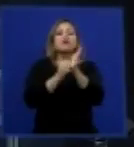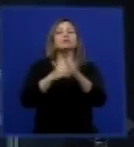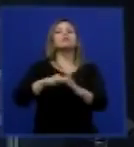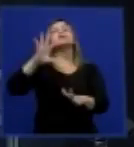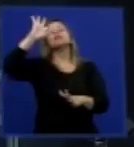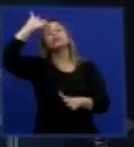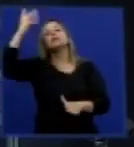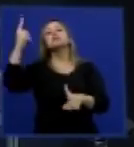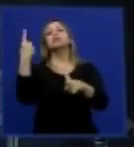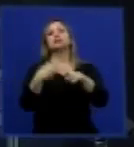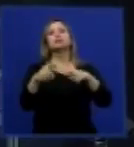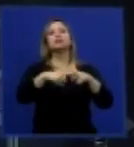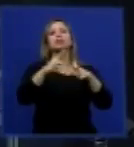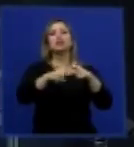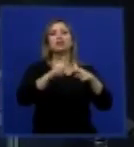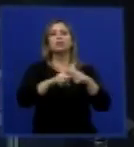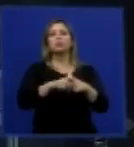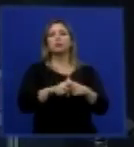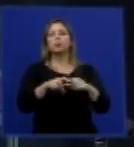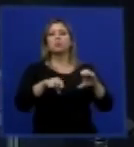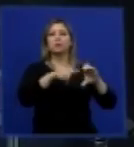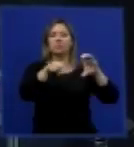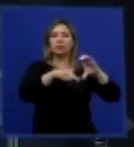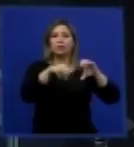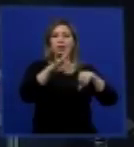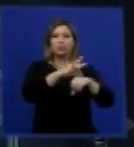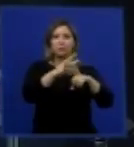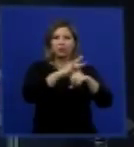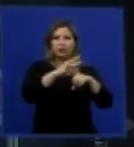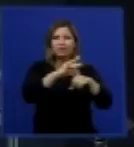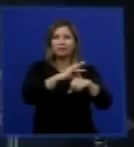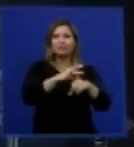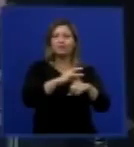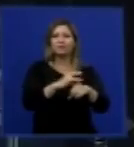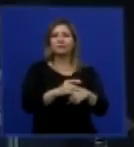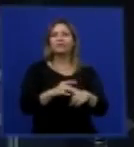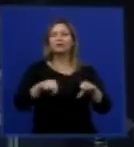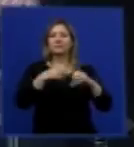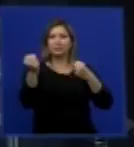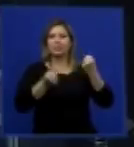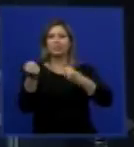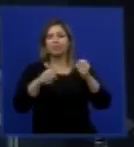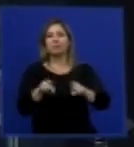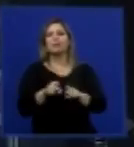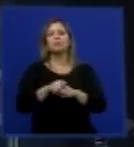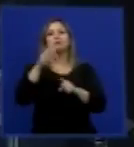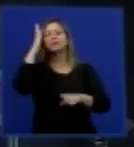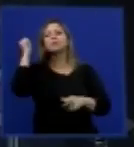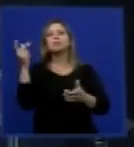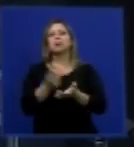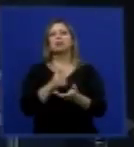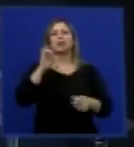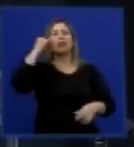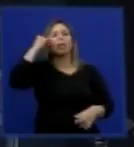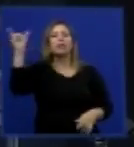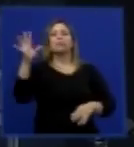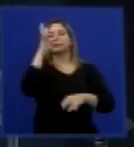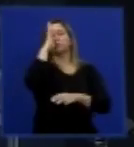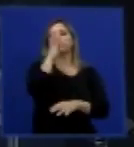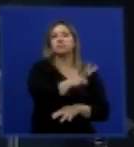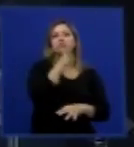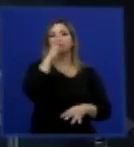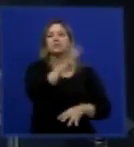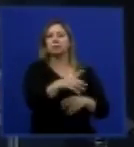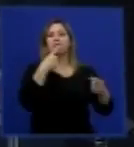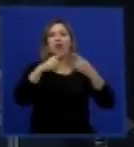encontrar uma solução definitiva para este problema muito mais do que acusações mútuas e